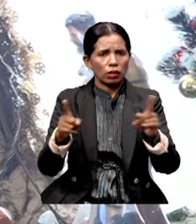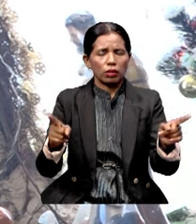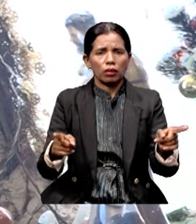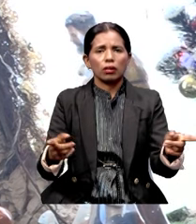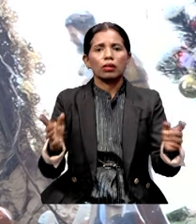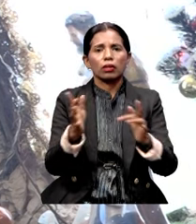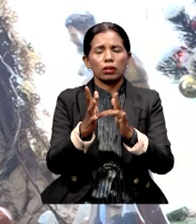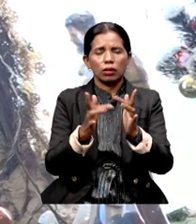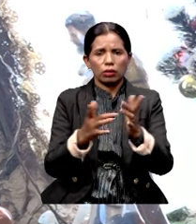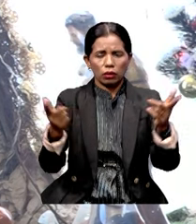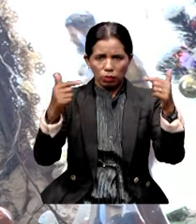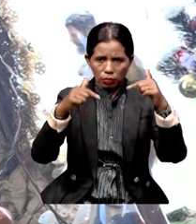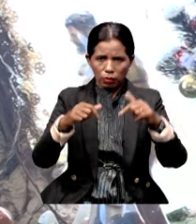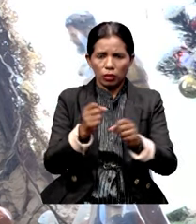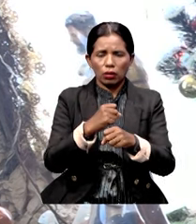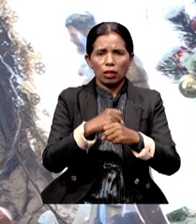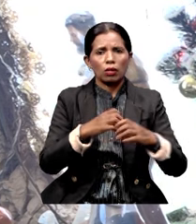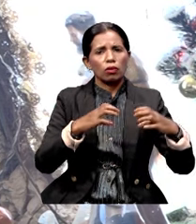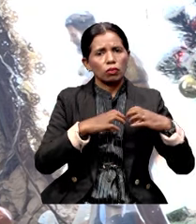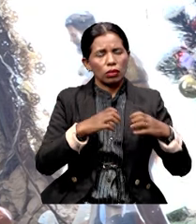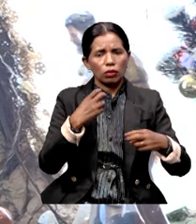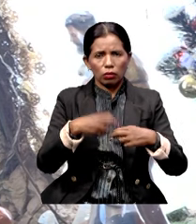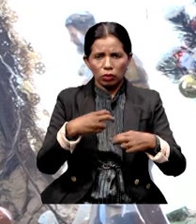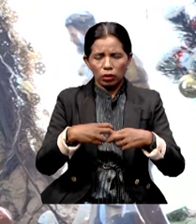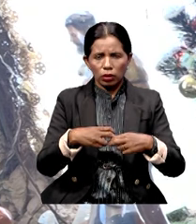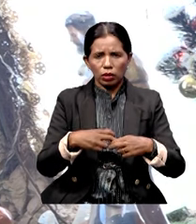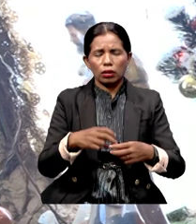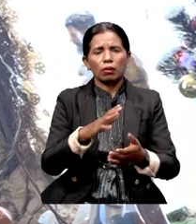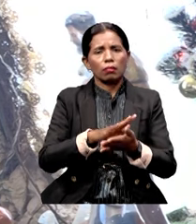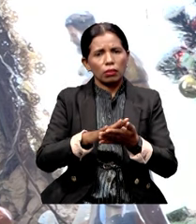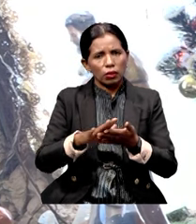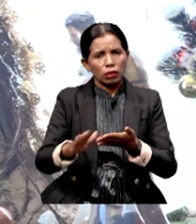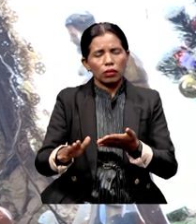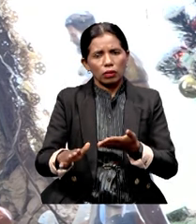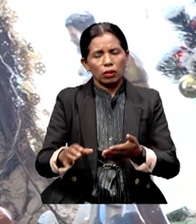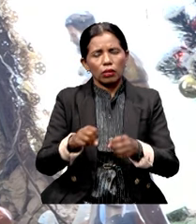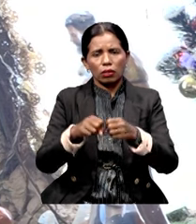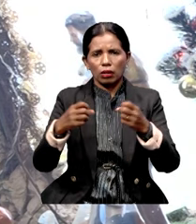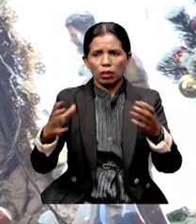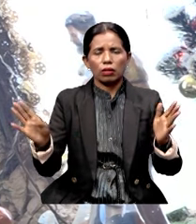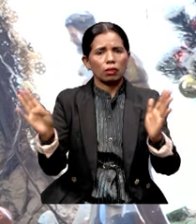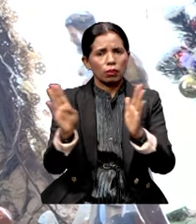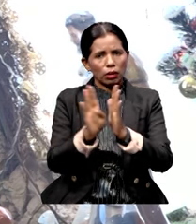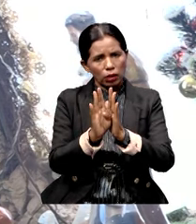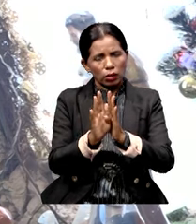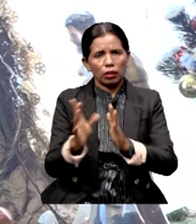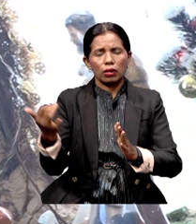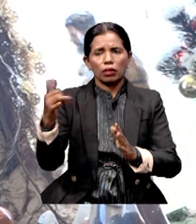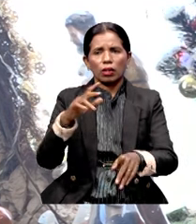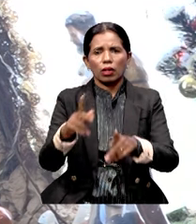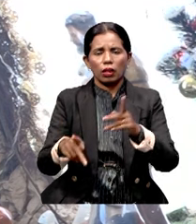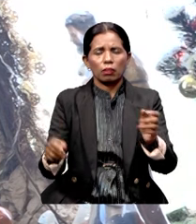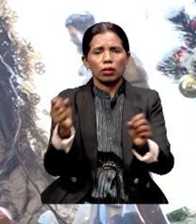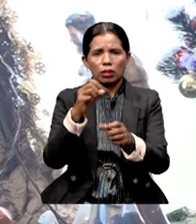fali, atu halu fuan tos sira sai mamar. Atu harahun moro separação nian, nebe ema cria ba